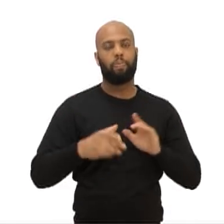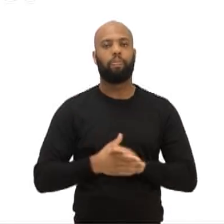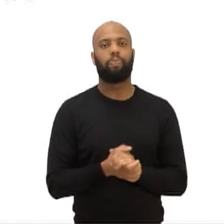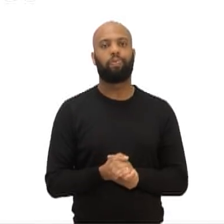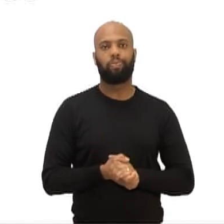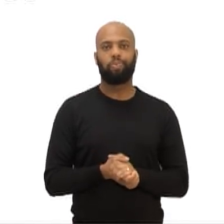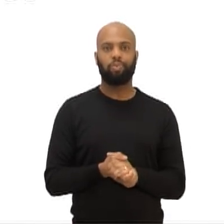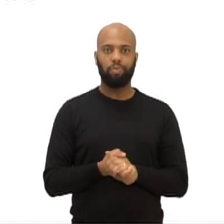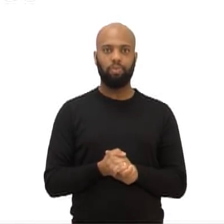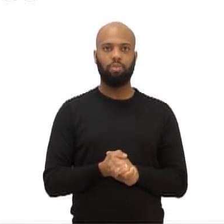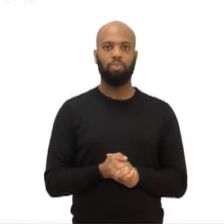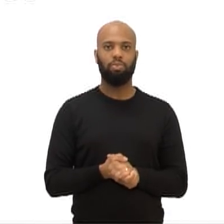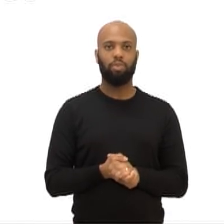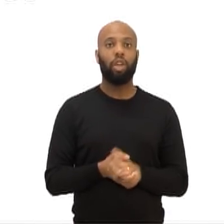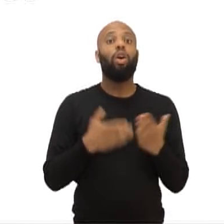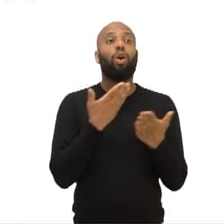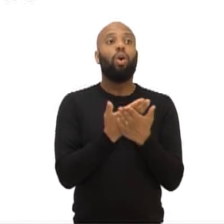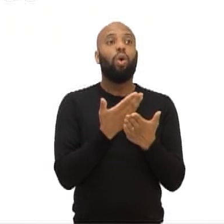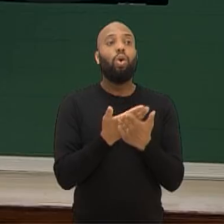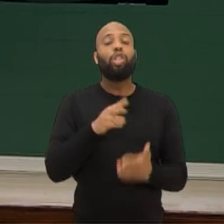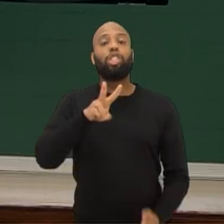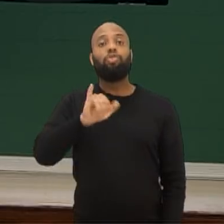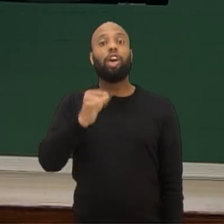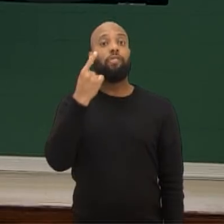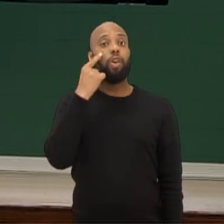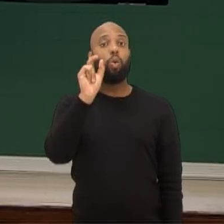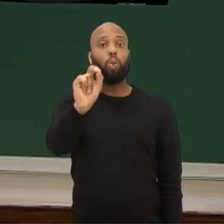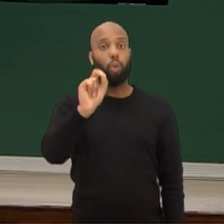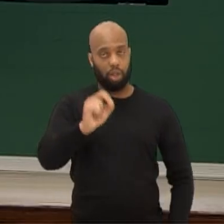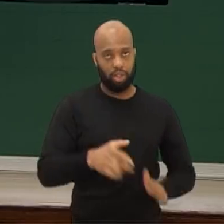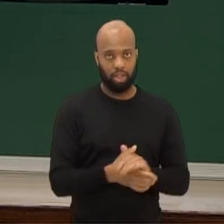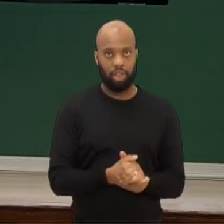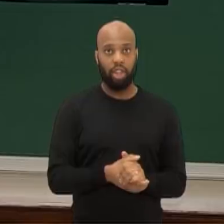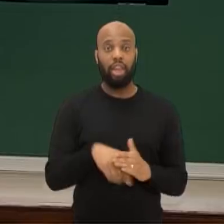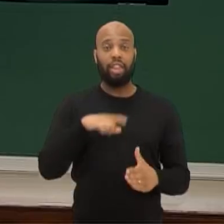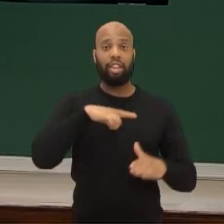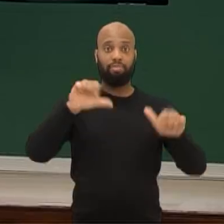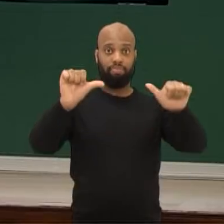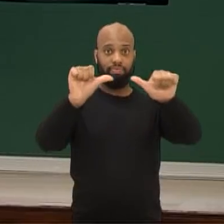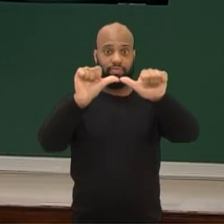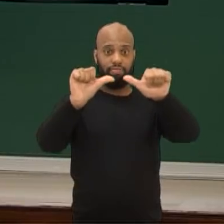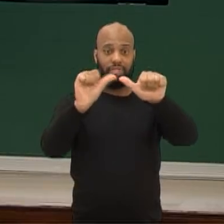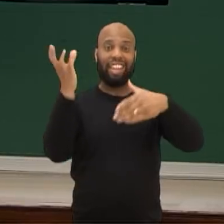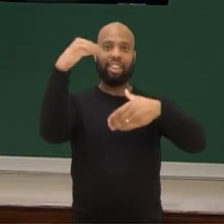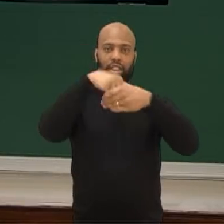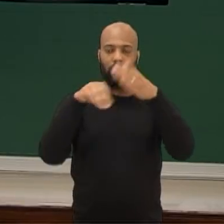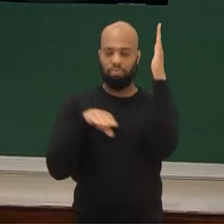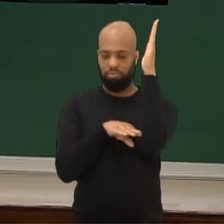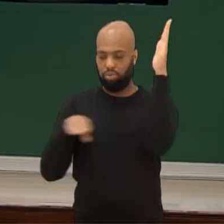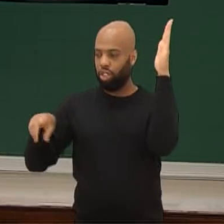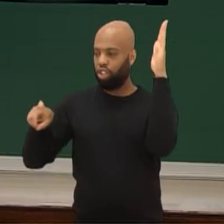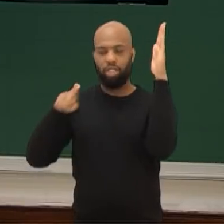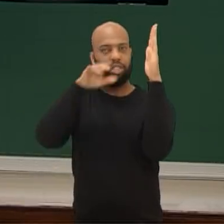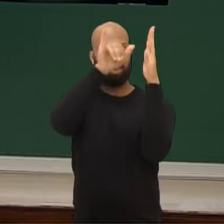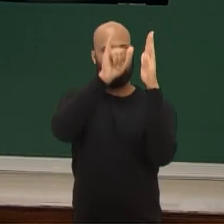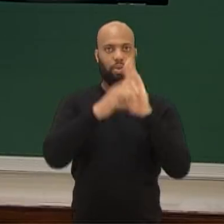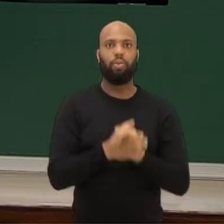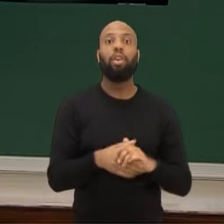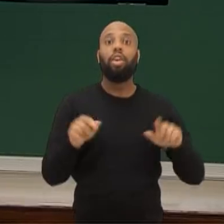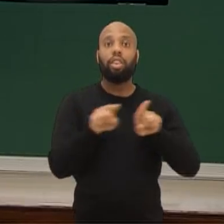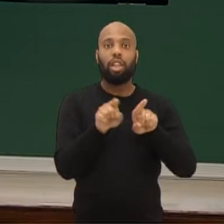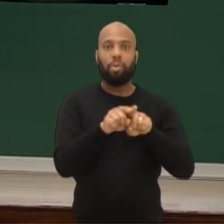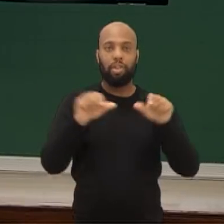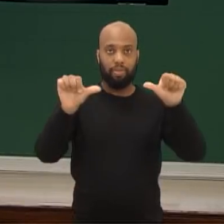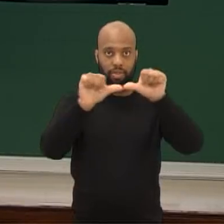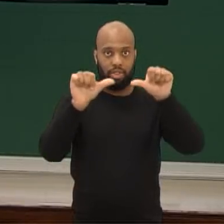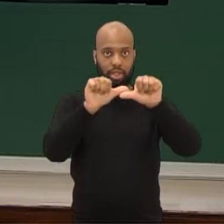ok? Nessa aula, vamos estudar sobre simetria no plano cartesiano e